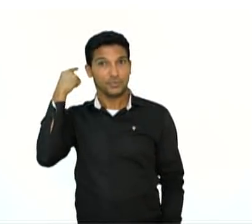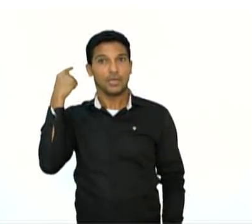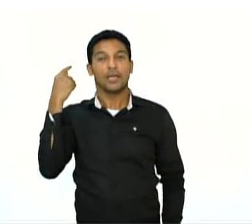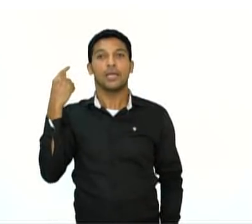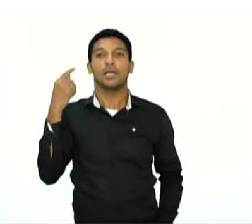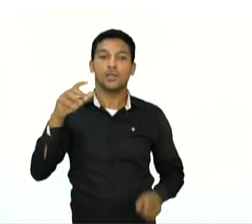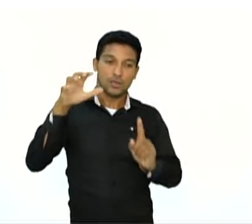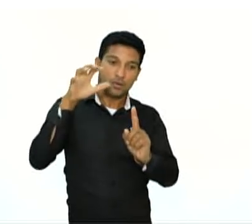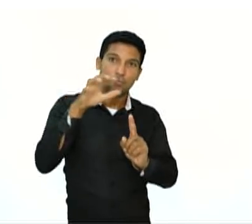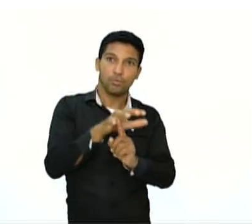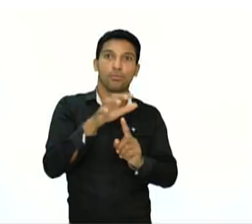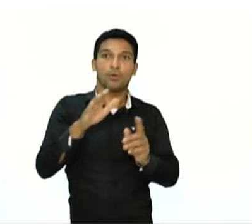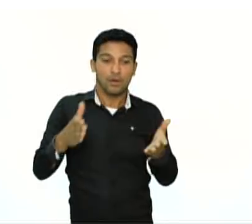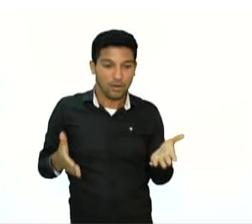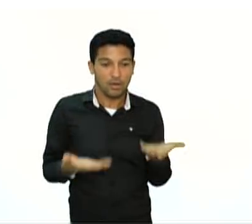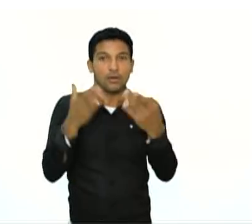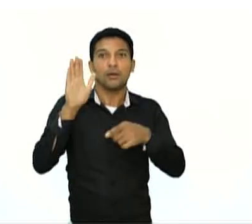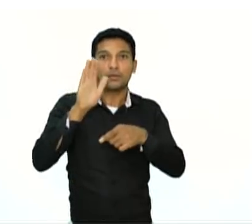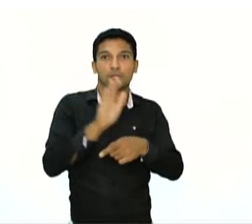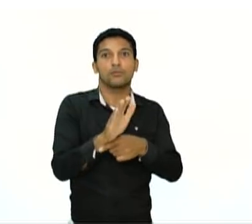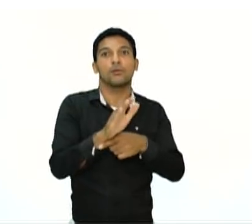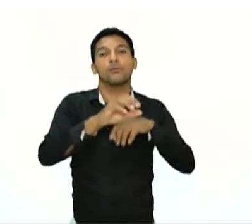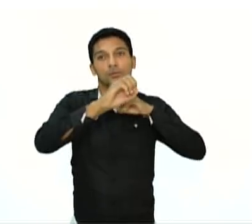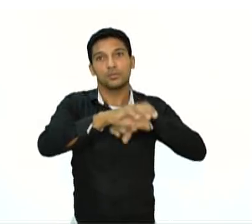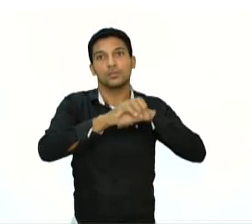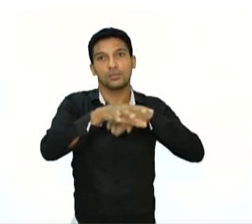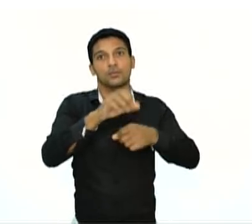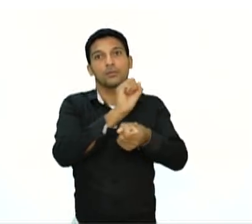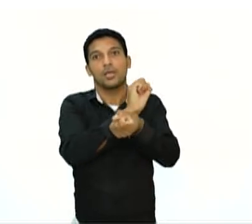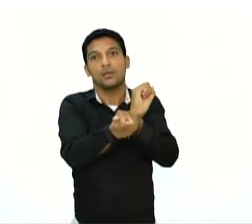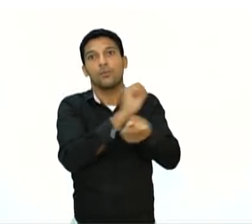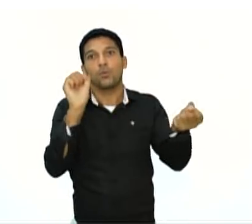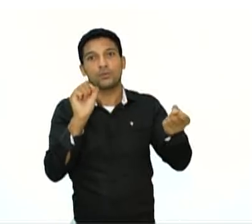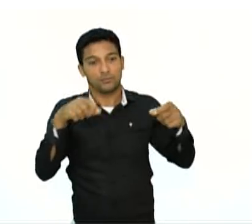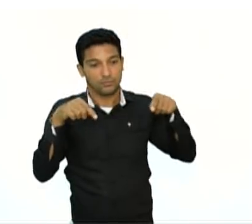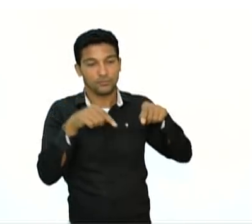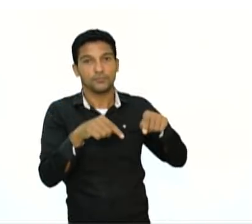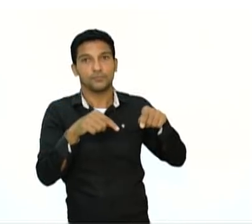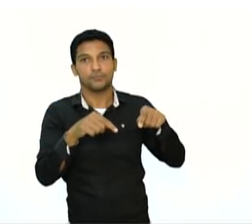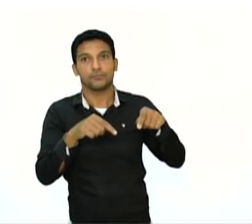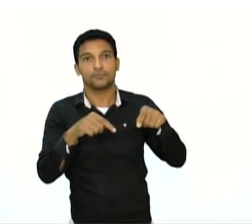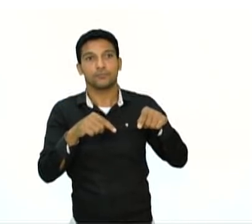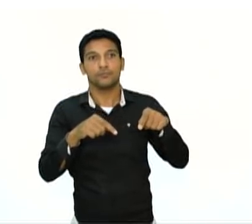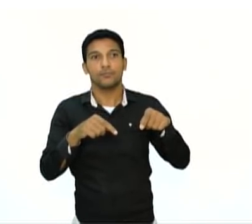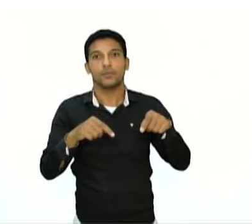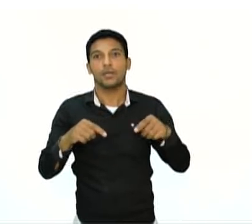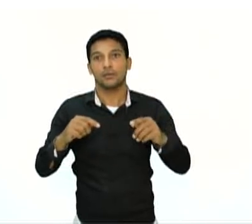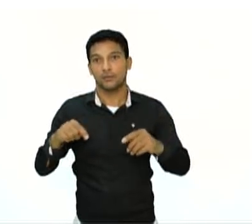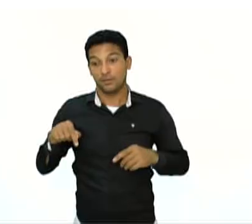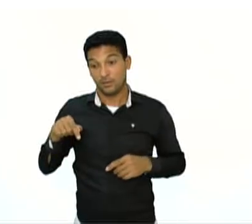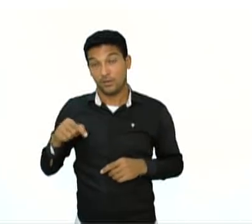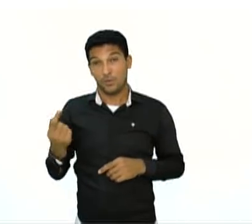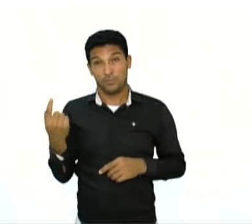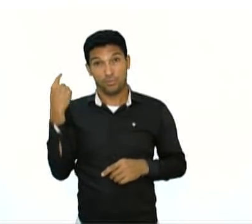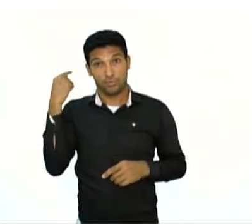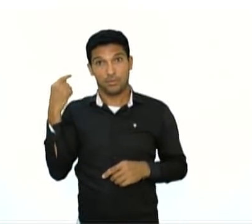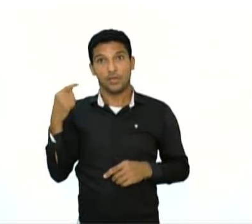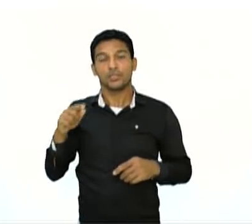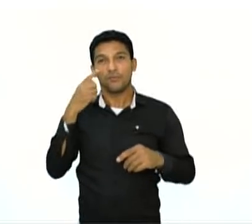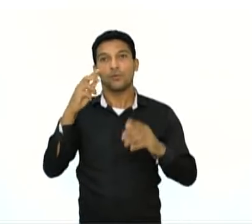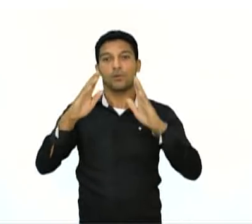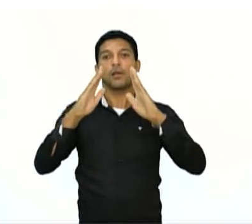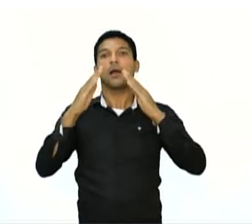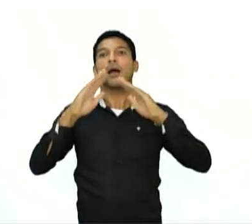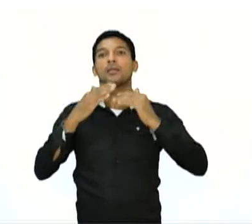aconteceu pós-libertação dos escravizados, lá em 1888. Por isso, cabe a gente observar aqui